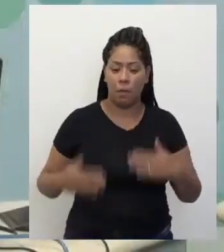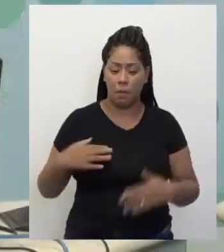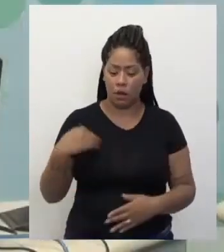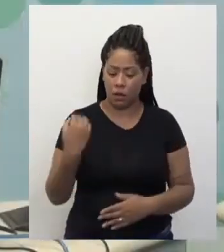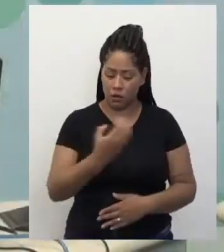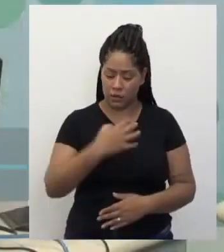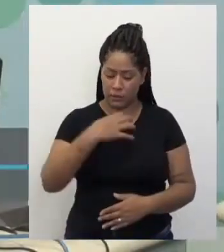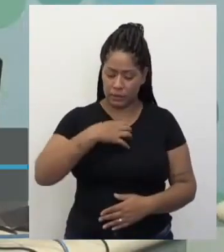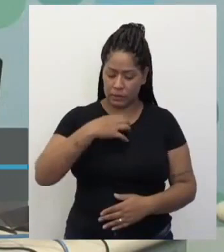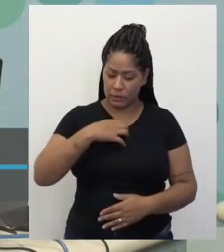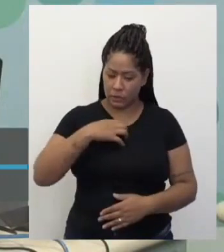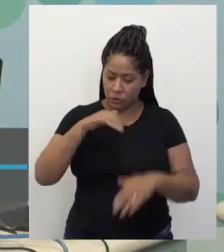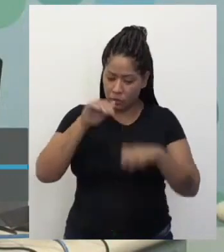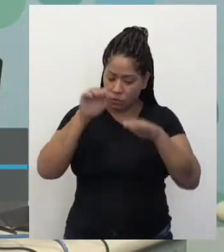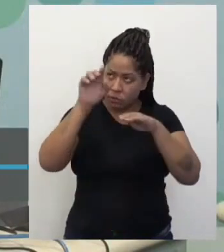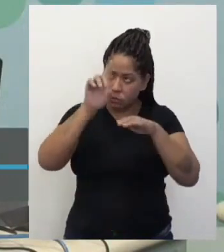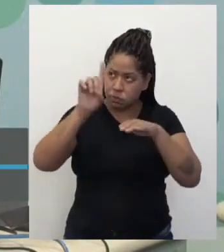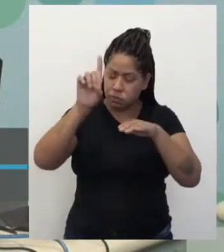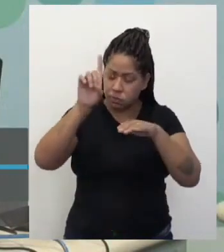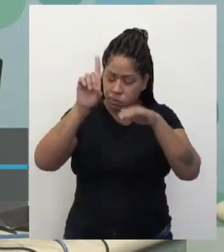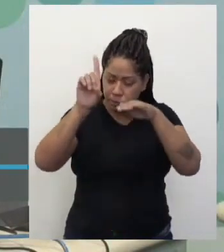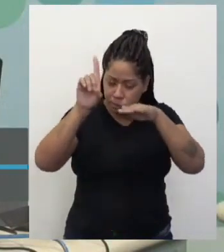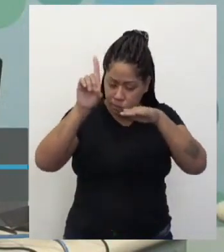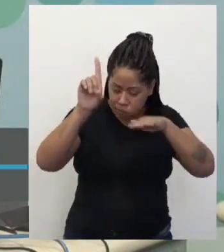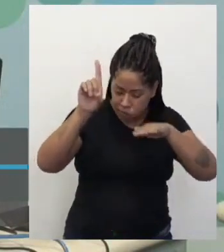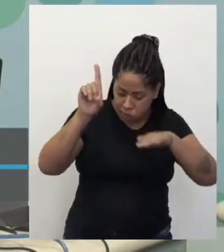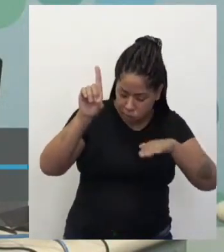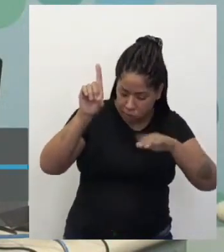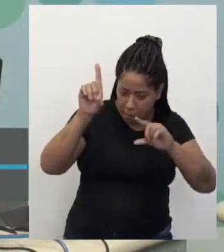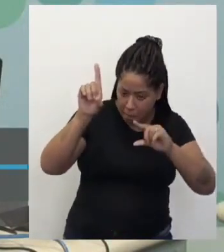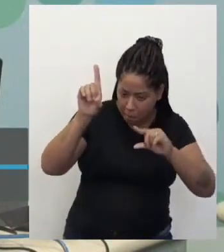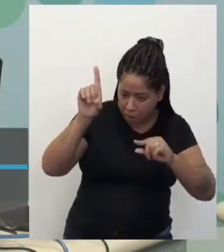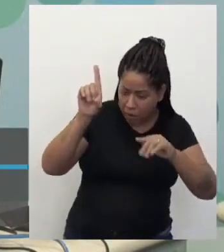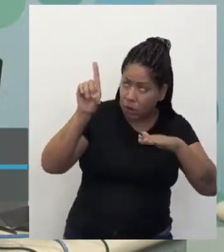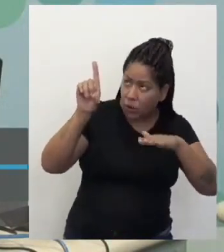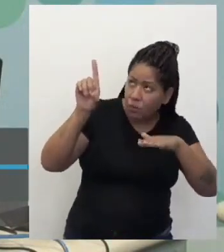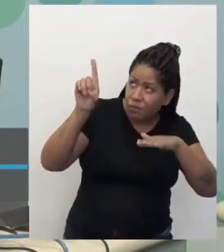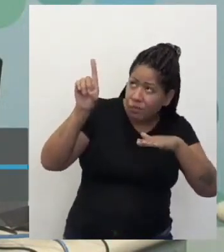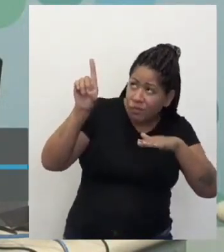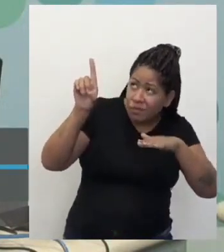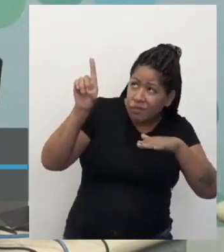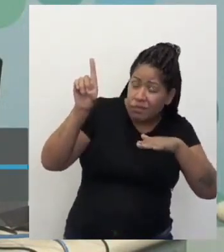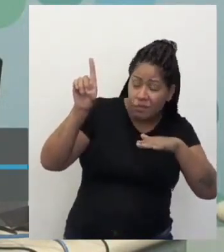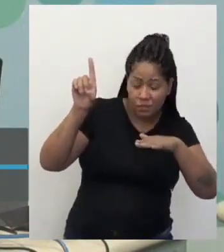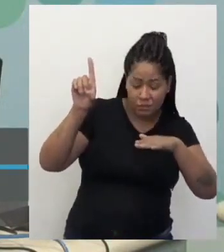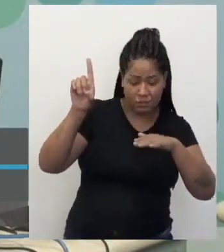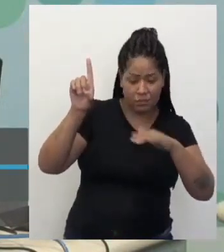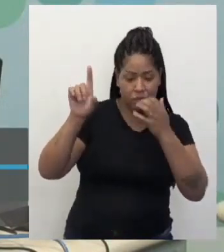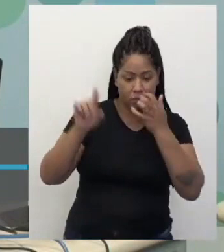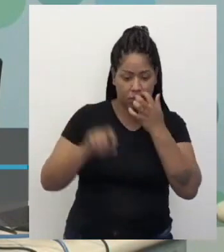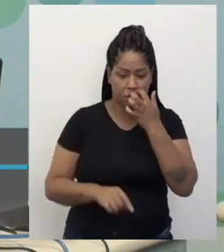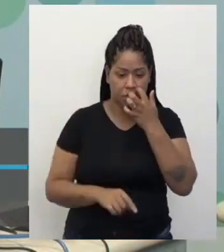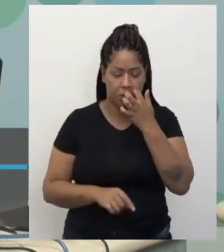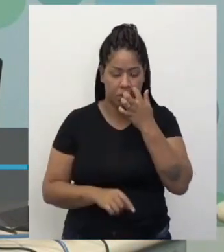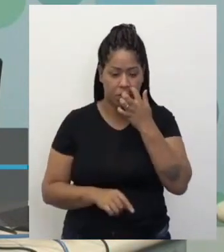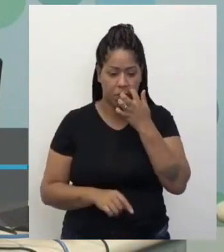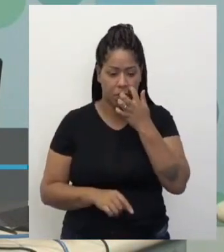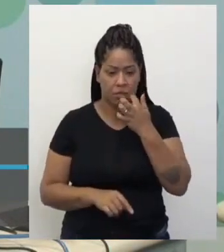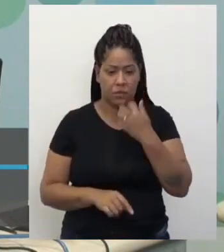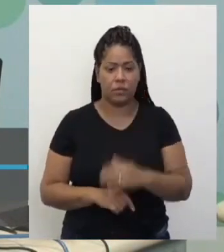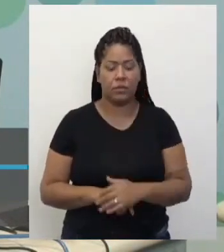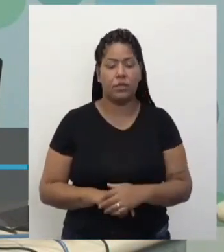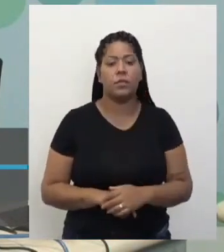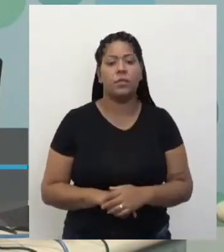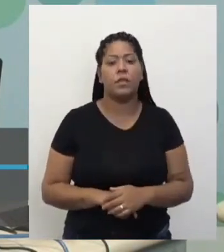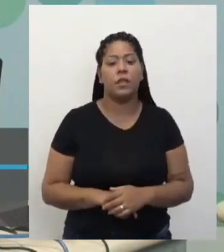pequeno diante de Deus, pequeno diante das divindades aí, que é uma coisa que ocorre, a gente consegue perceber na